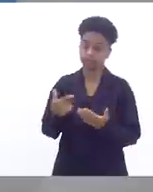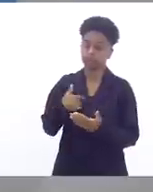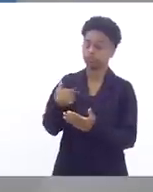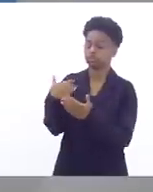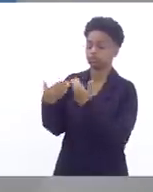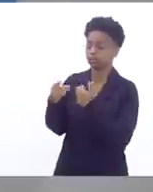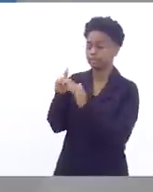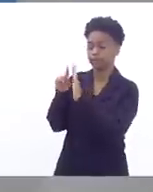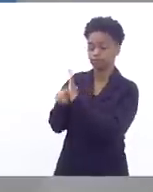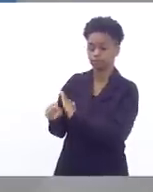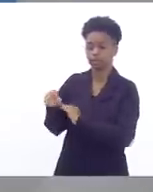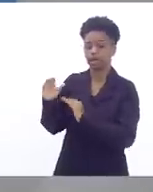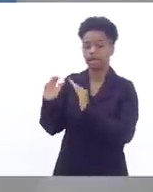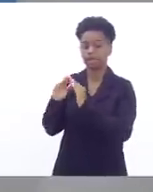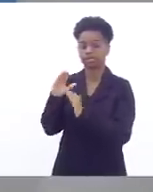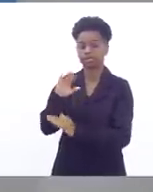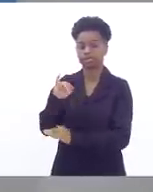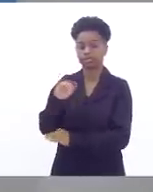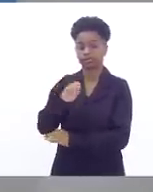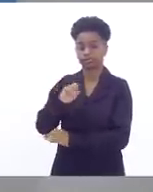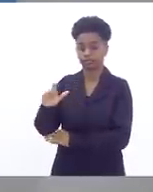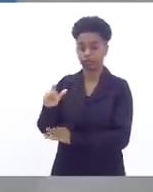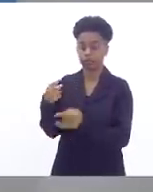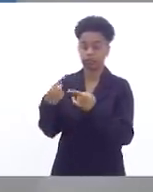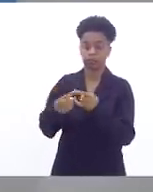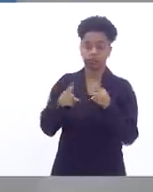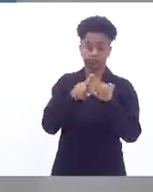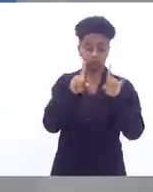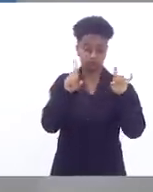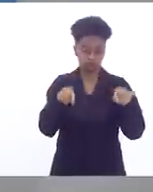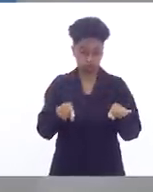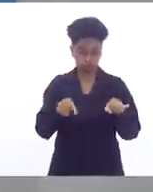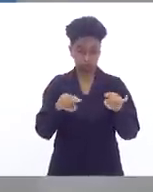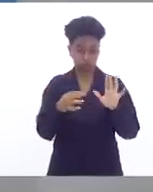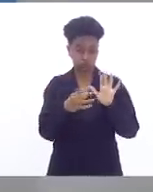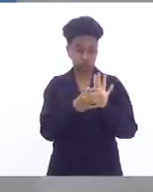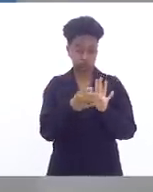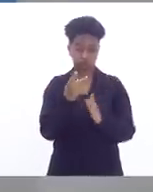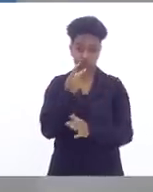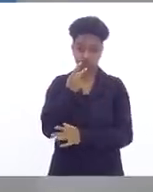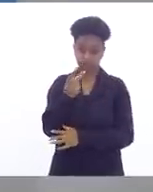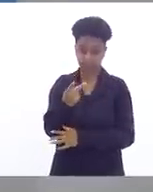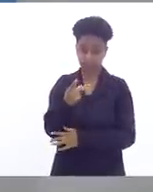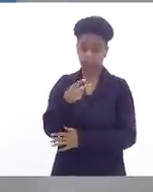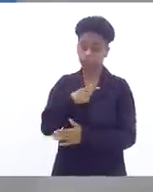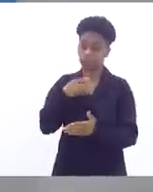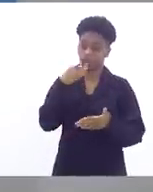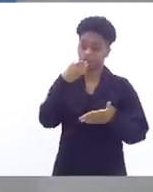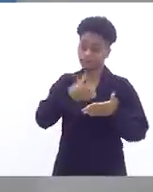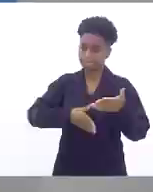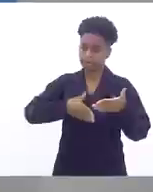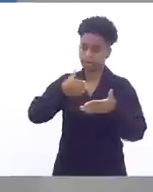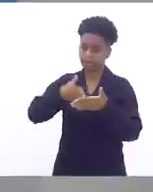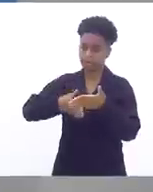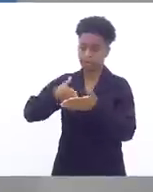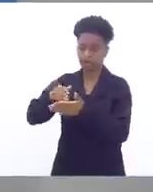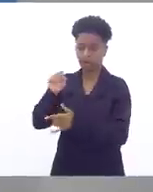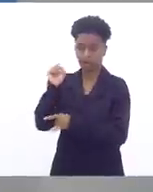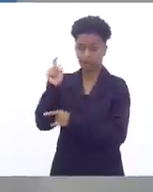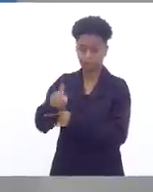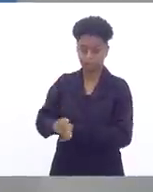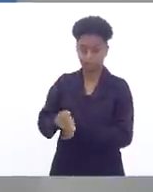Civil segundo os servidores né eles estão sendo impedidos de se aposentar